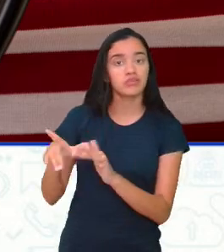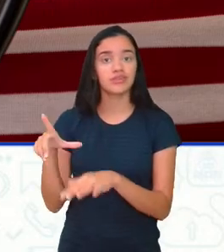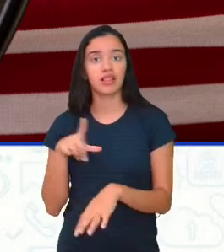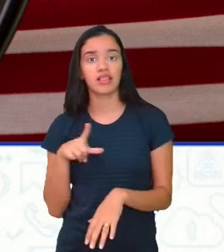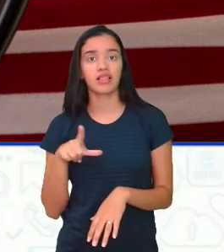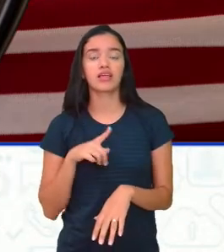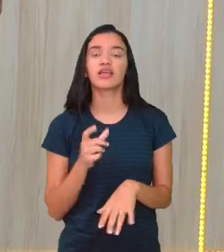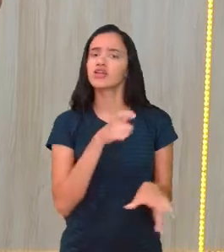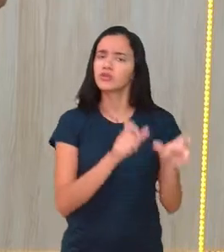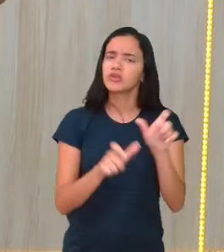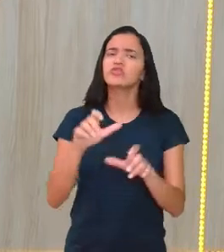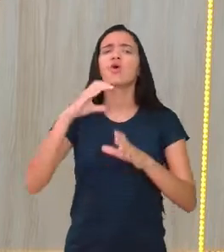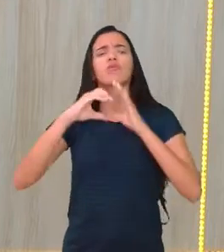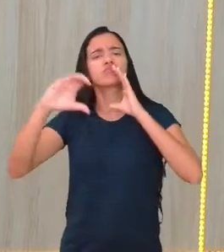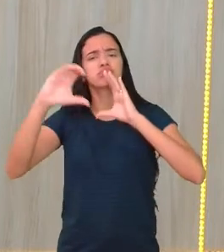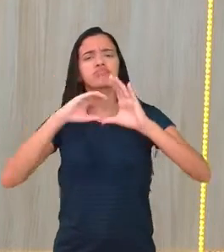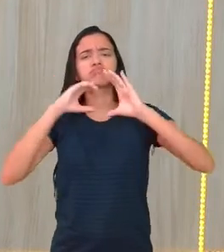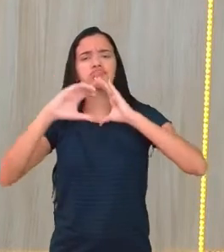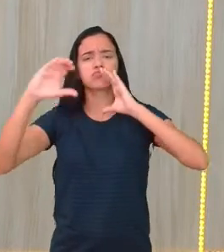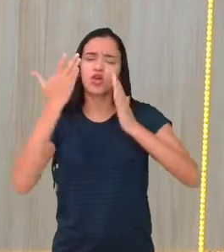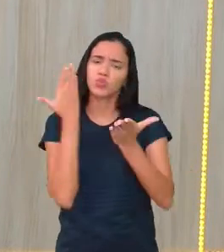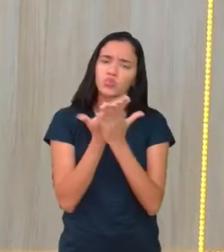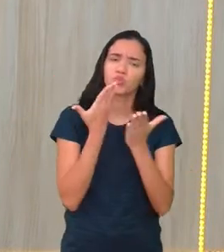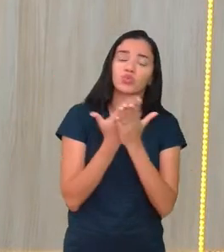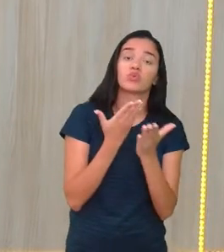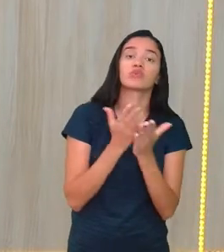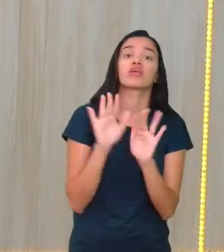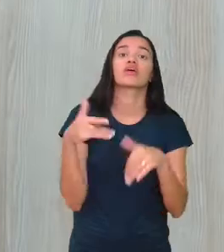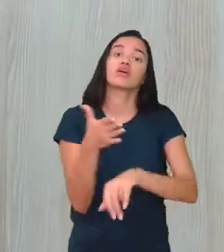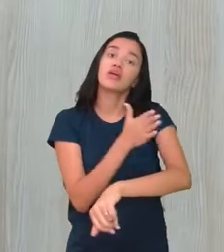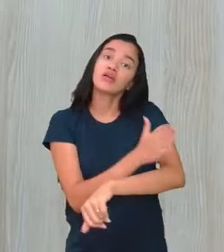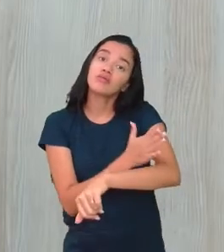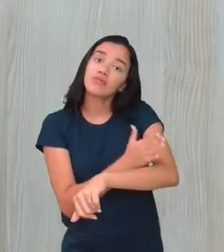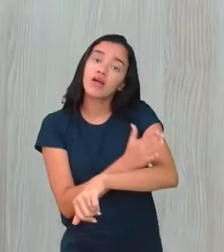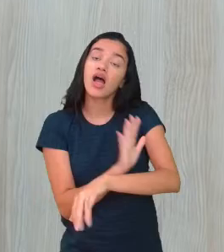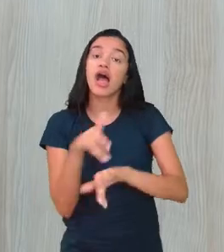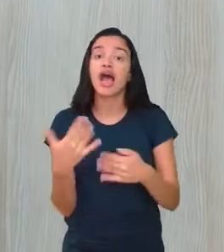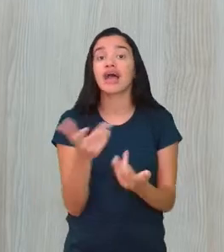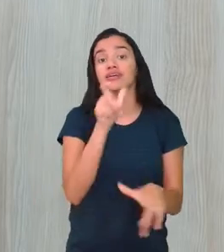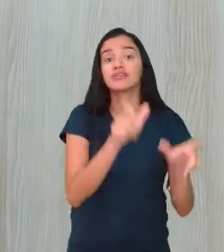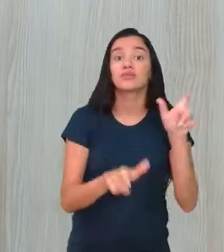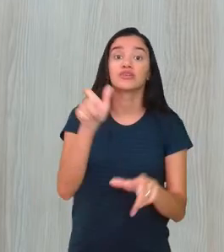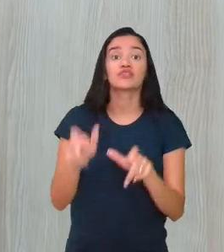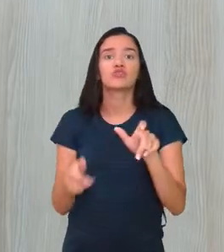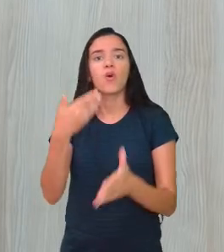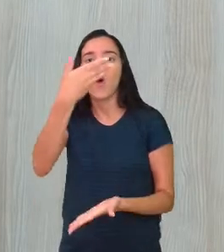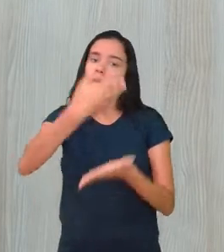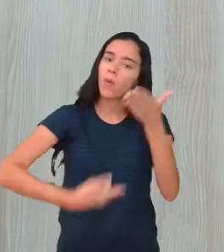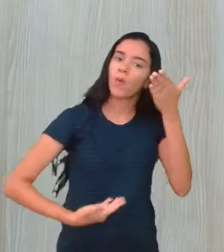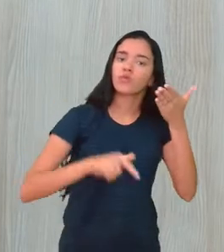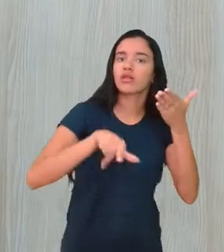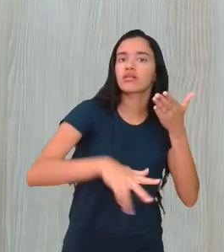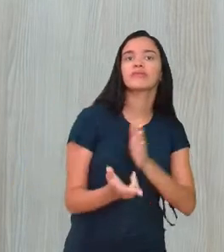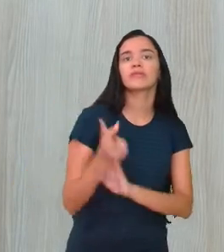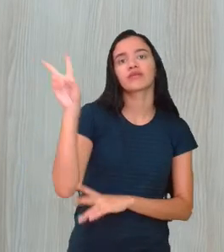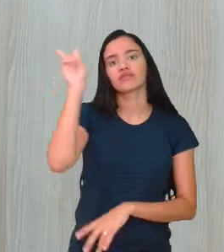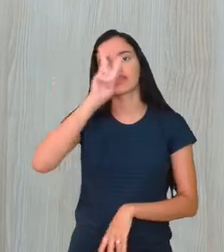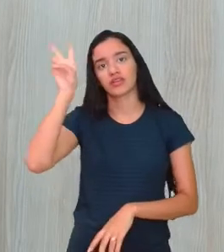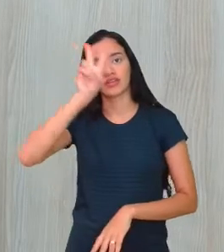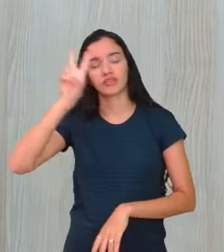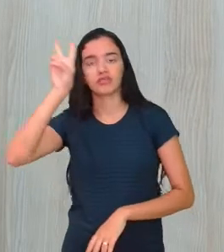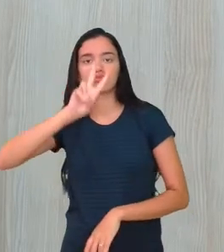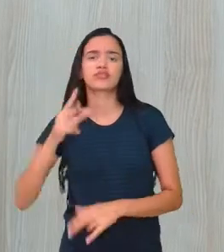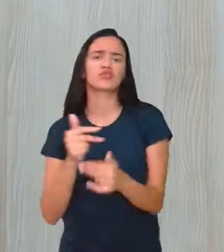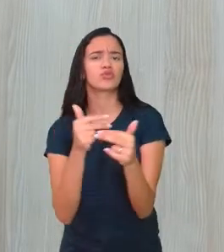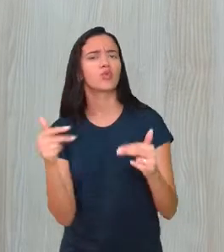pessoas que cantam, que se dedicam. Na Idade Média, né, as pessoas contratavam eles para contar a história